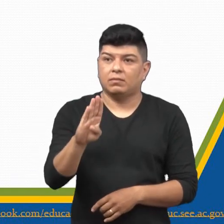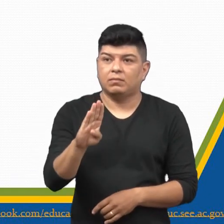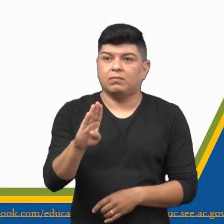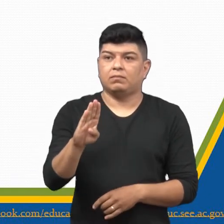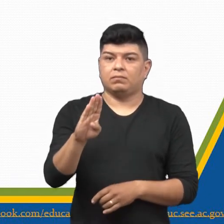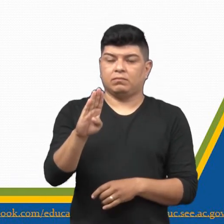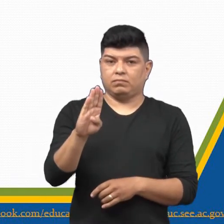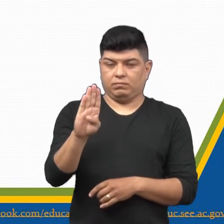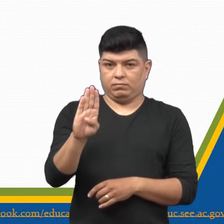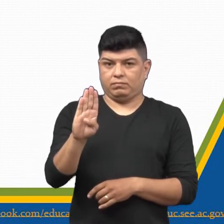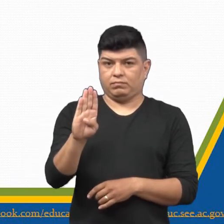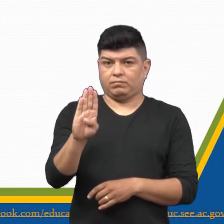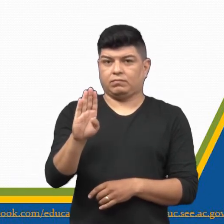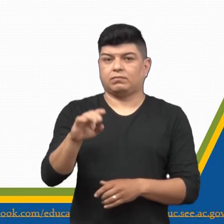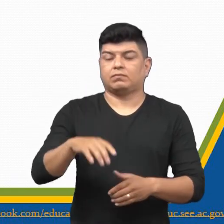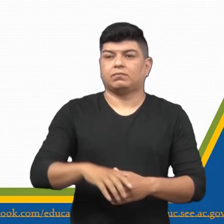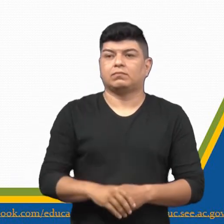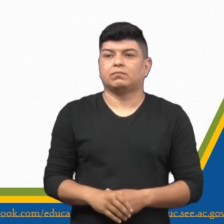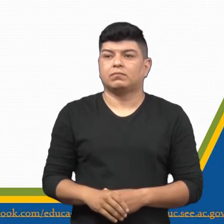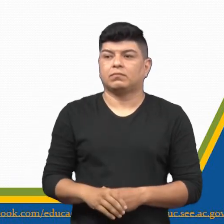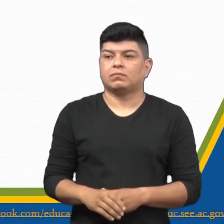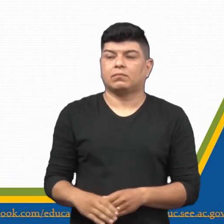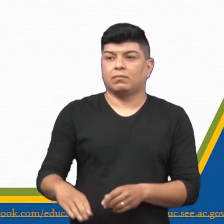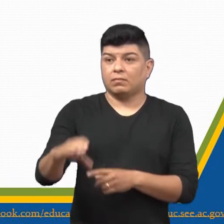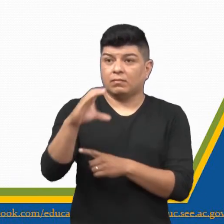Isovolumétrica, isobárica e isotérmica.